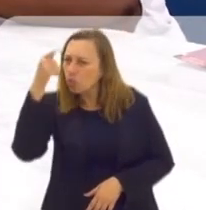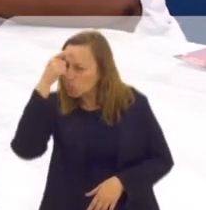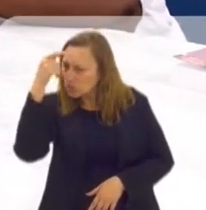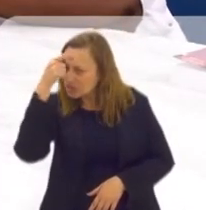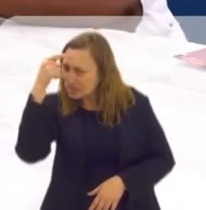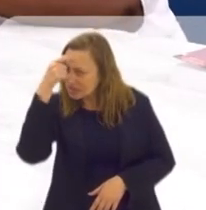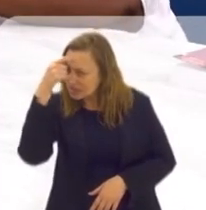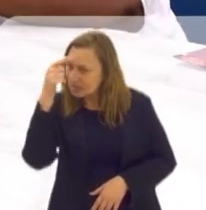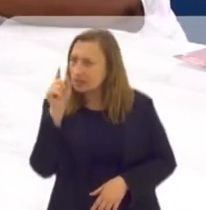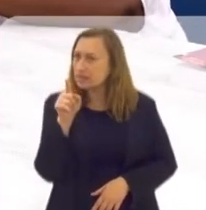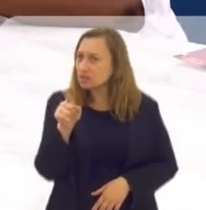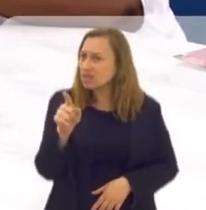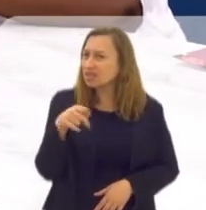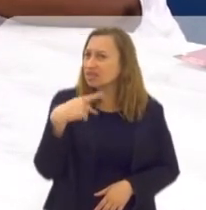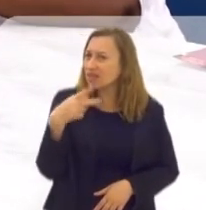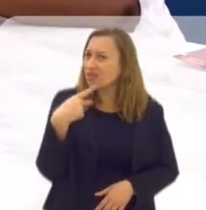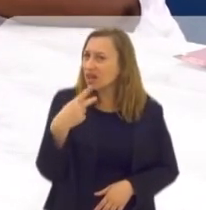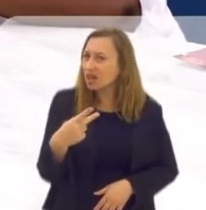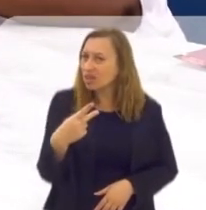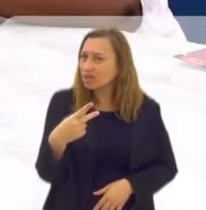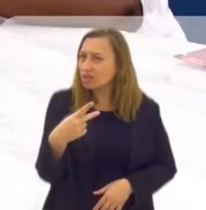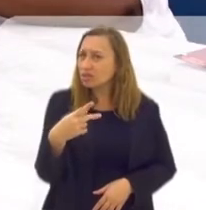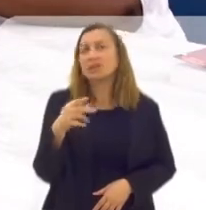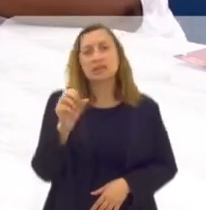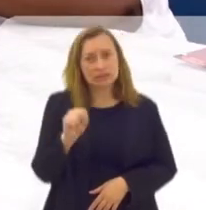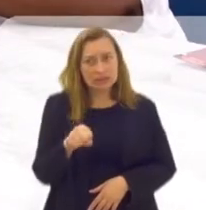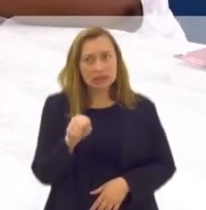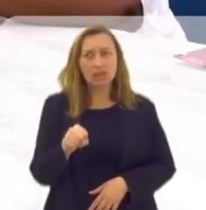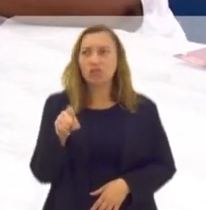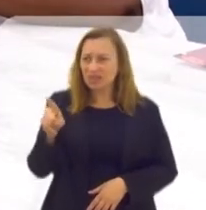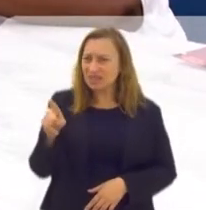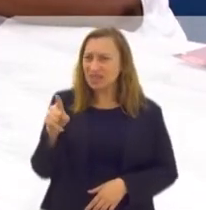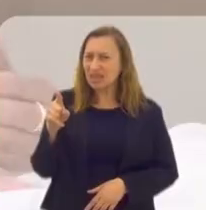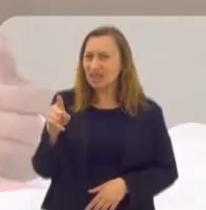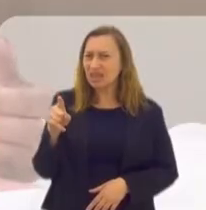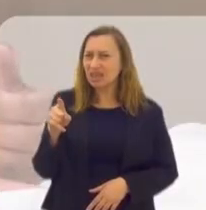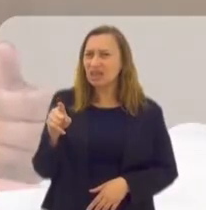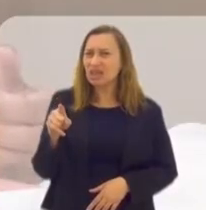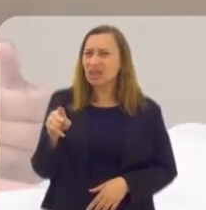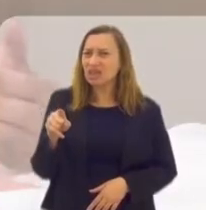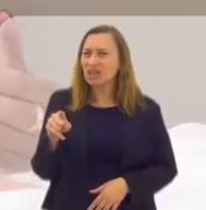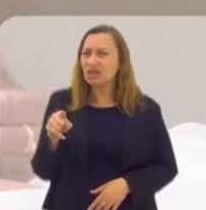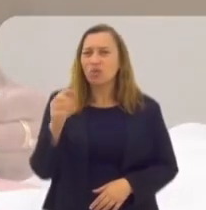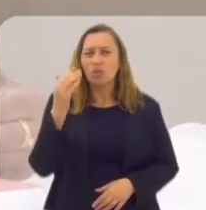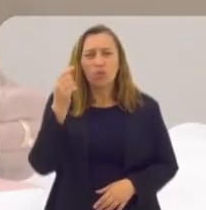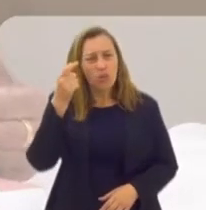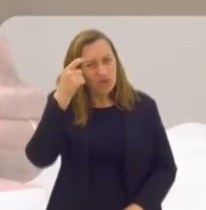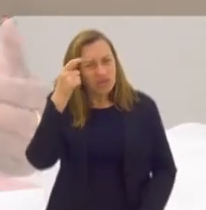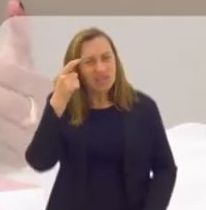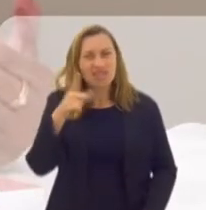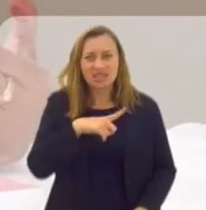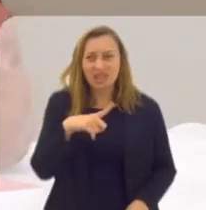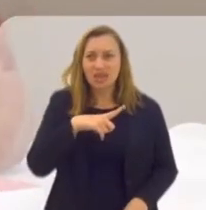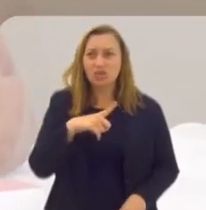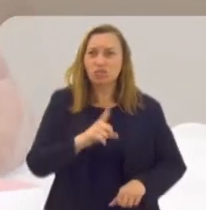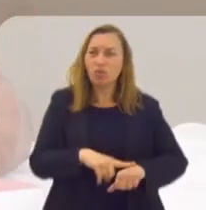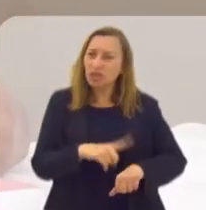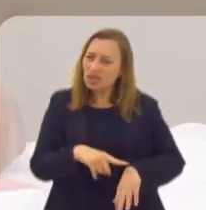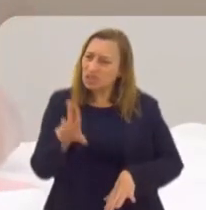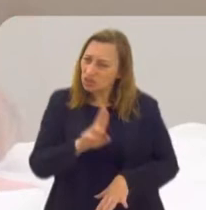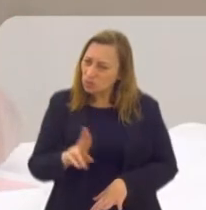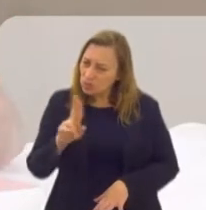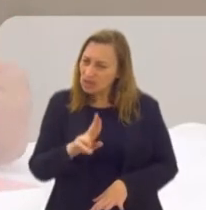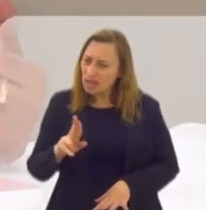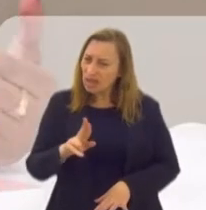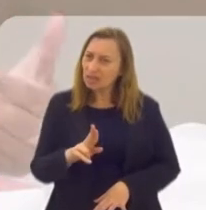tem consciência quando você está falando? Tenho. Você tem plena consciência? Você está consciente enquanto